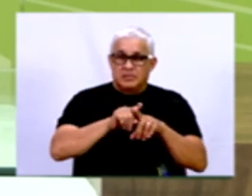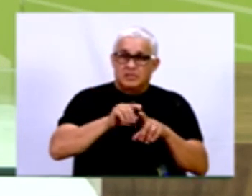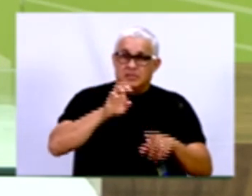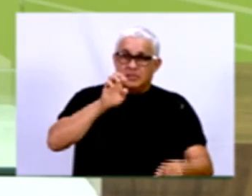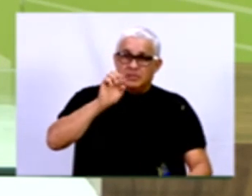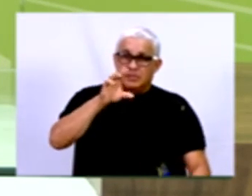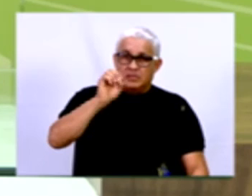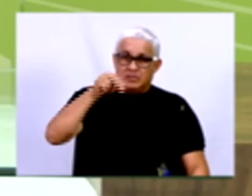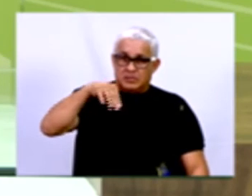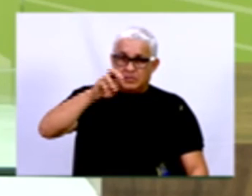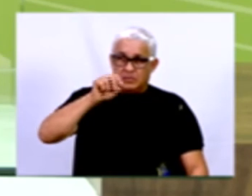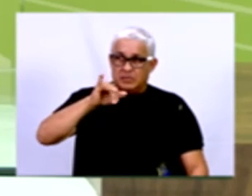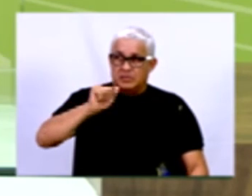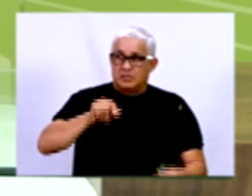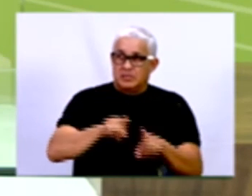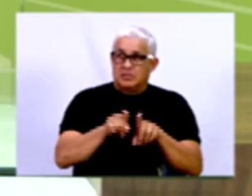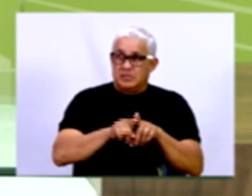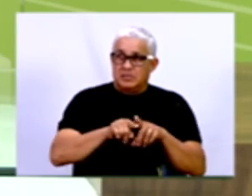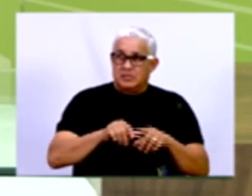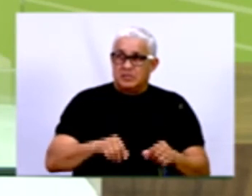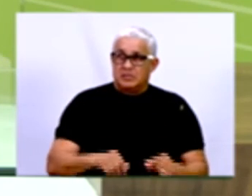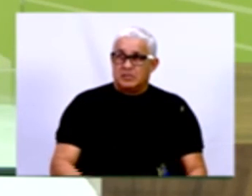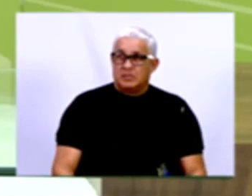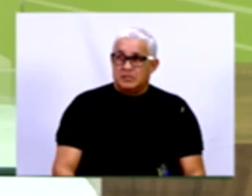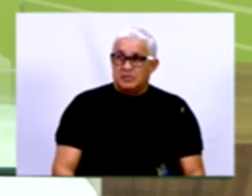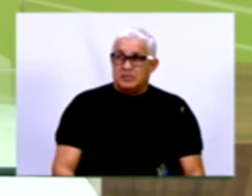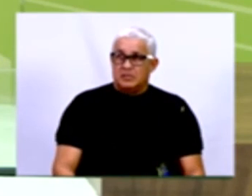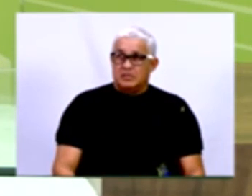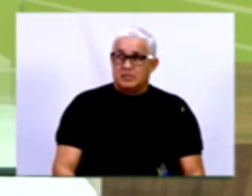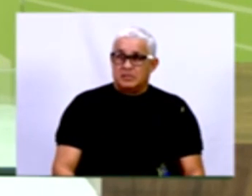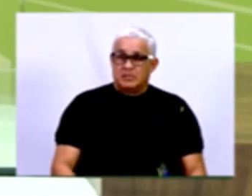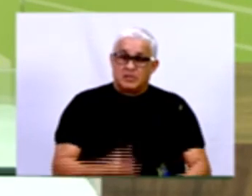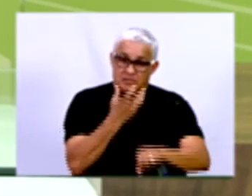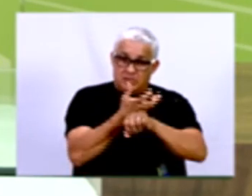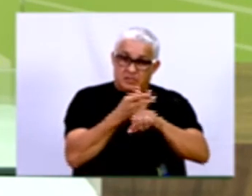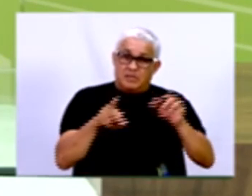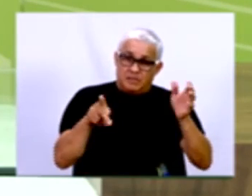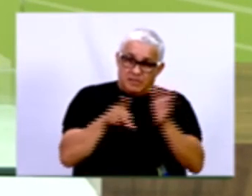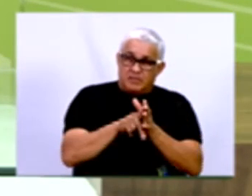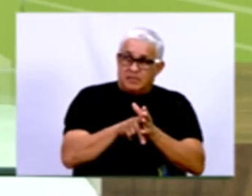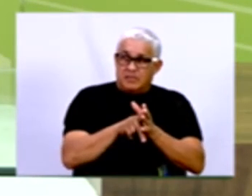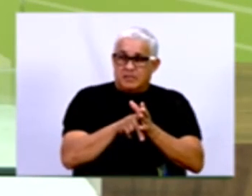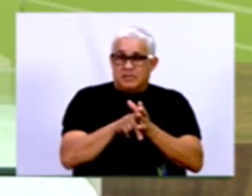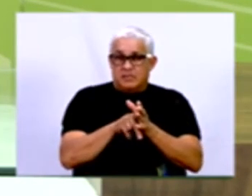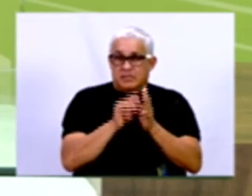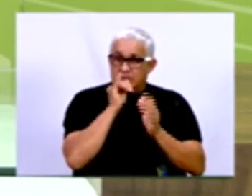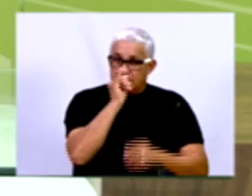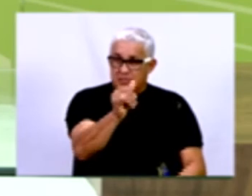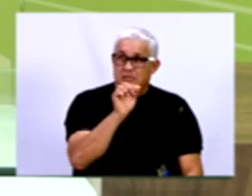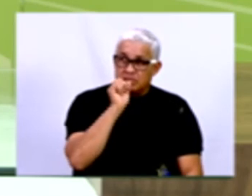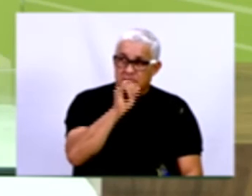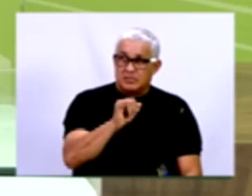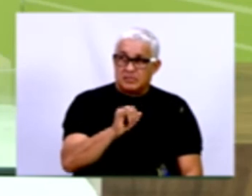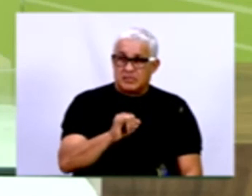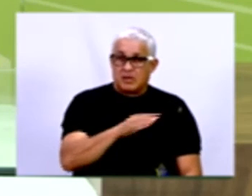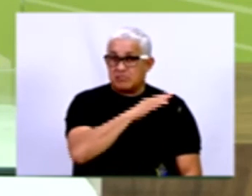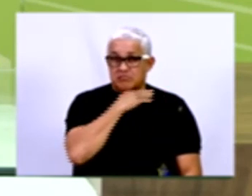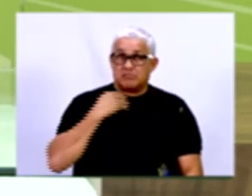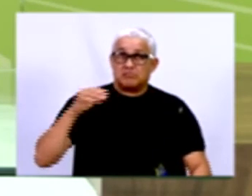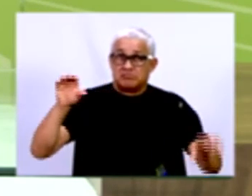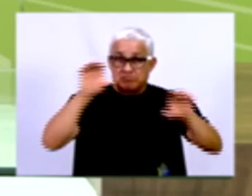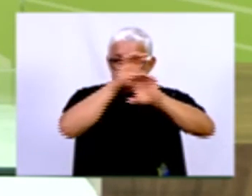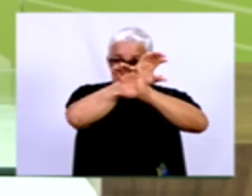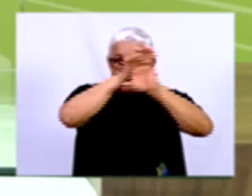da escassez. Essa mesma abordagem que a gente gostaria de dar para essa disciplina. Eu gosto de dizer assim, se um dia a gente for morrer e for lá para o